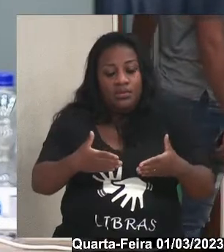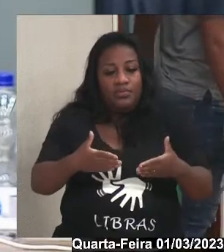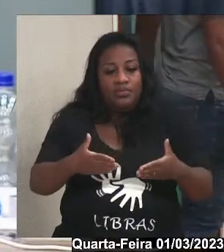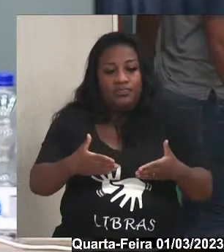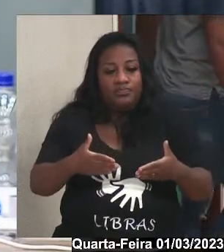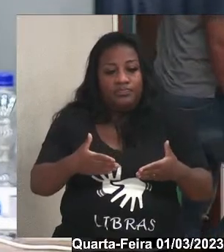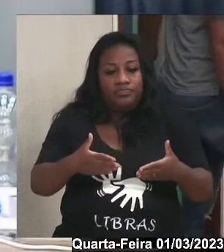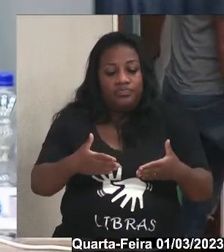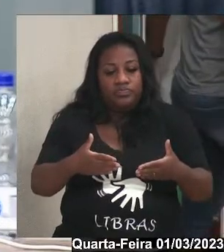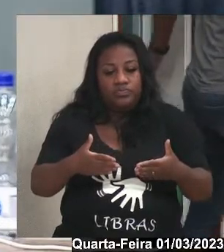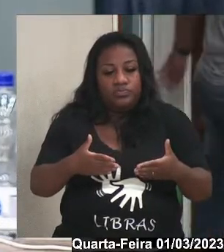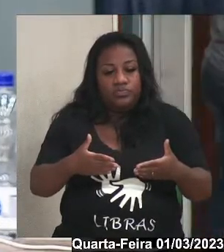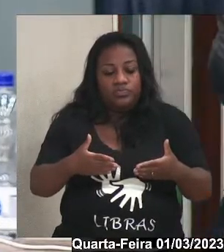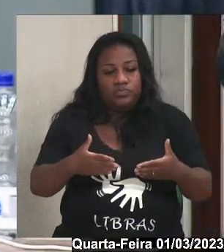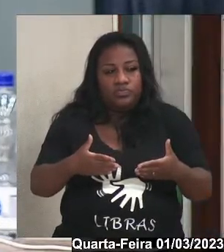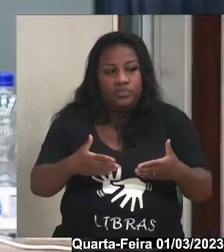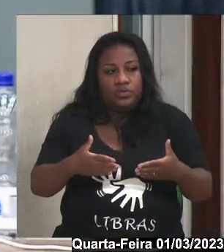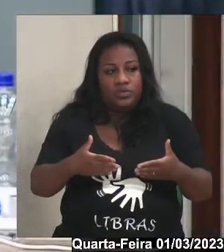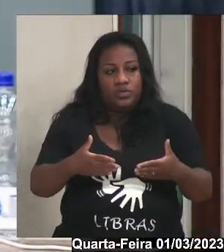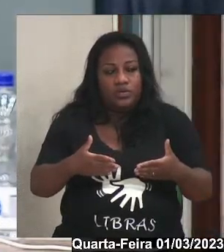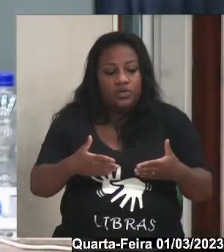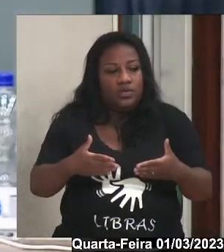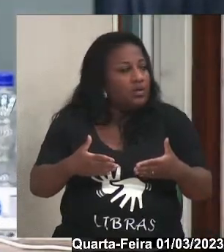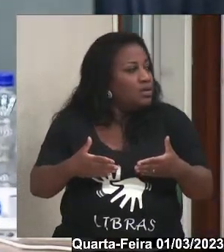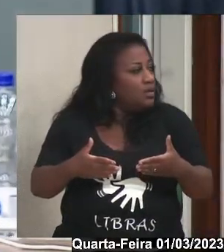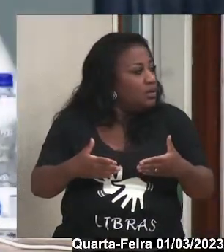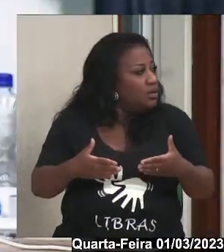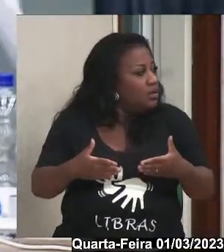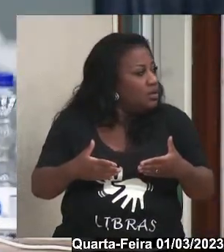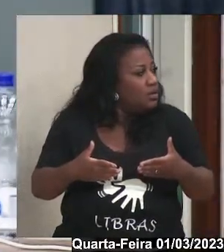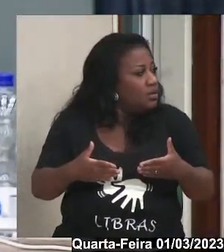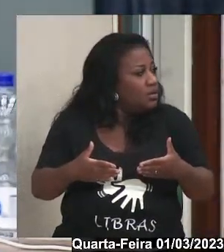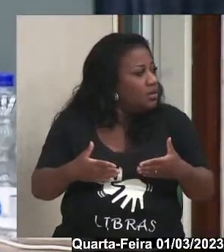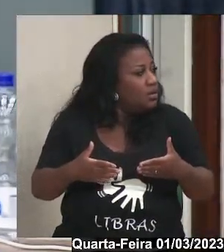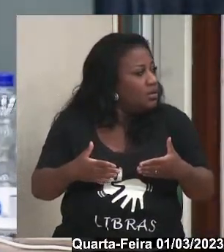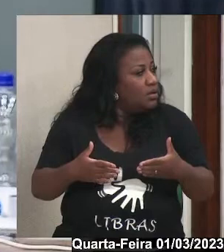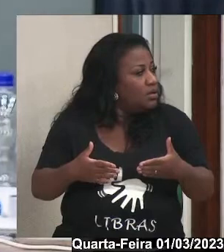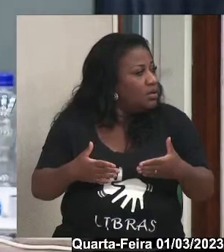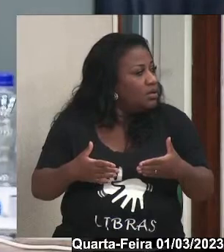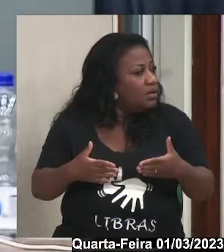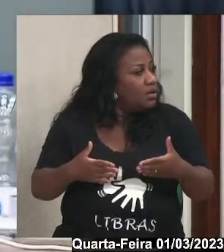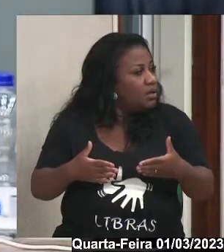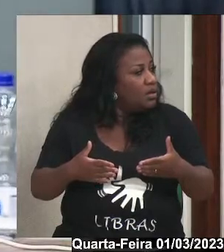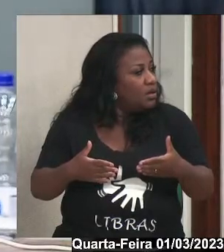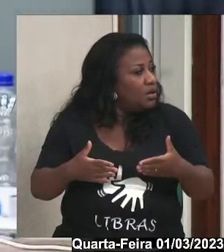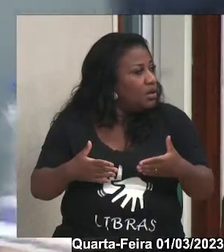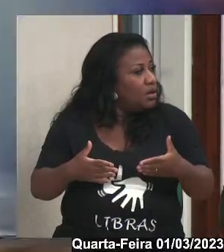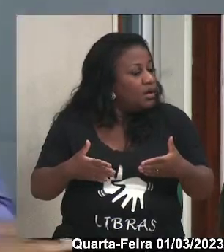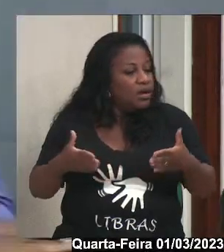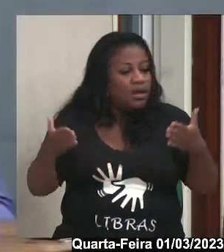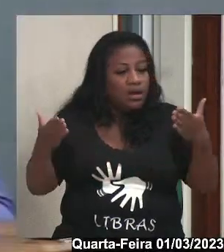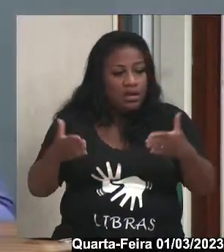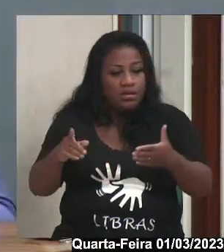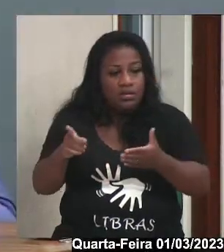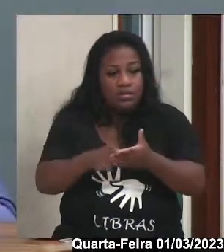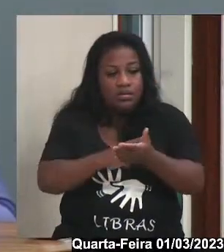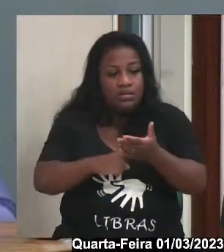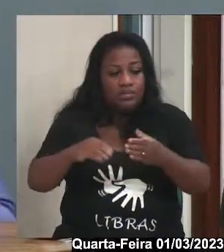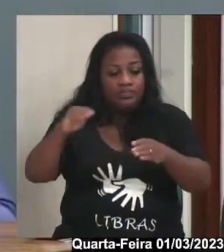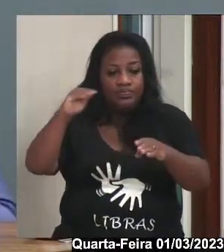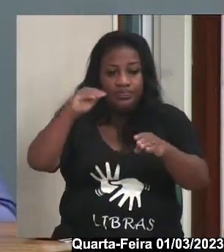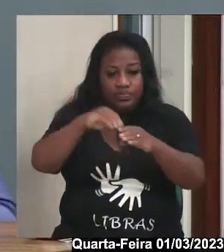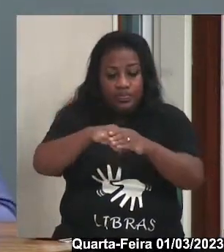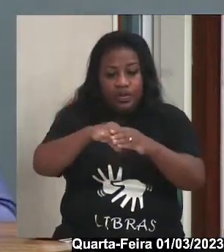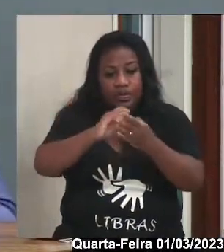Rua Augusto de Almeida Batista Medina, Santa Emília. Presidente. O bloco de indicações está em votação.